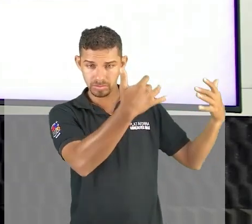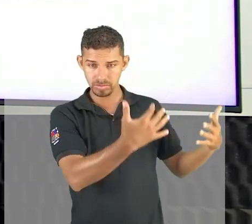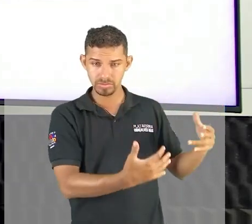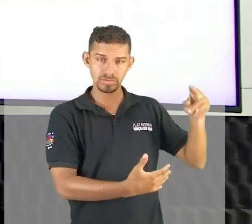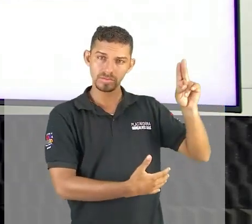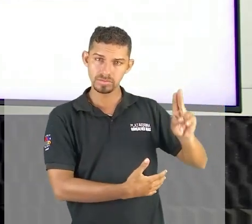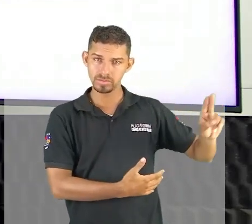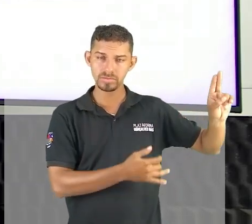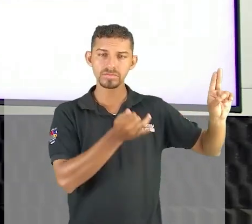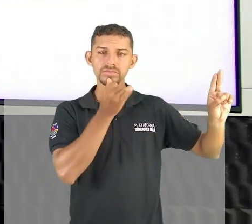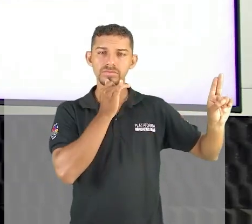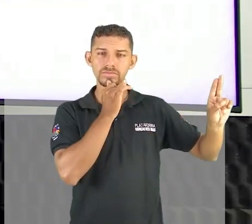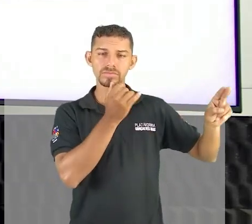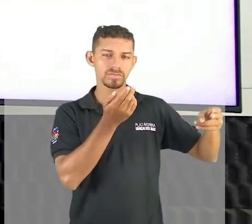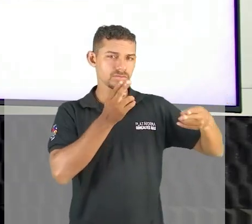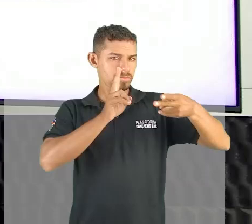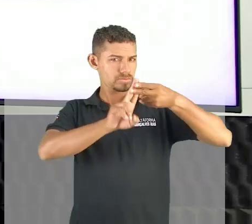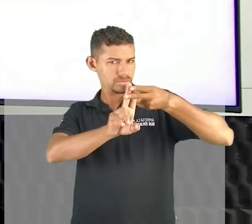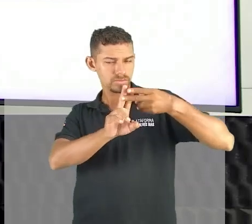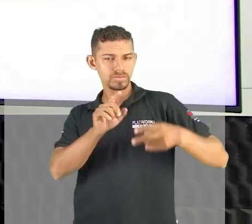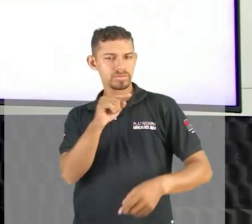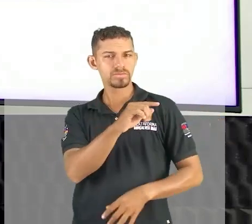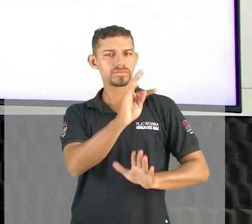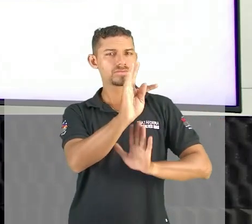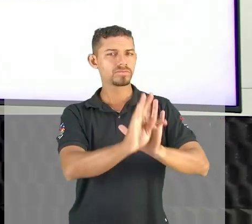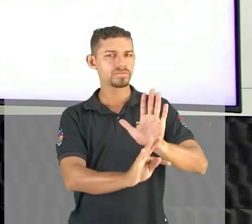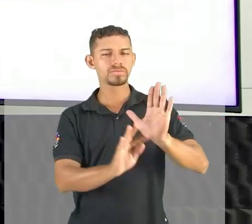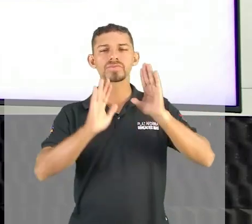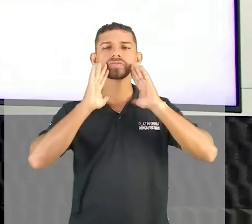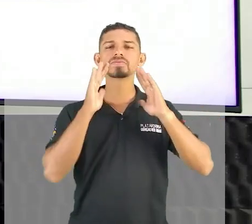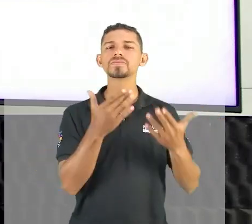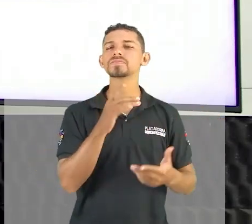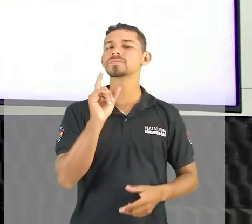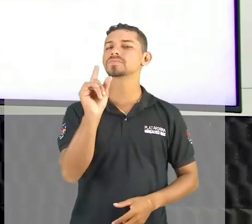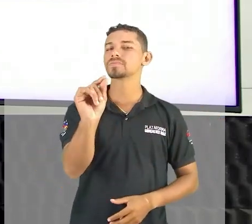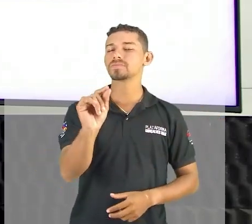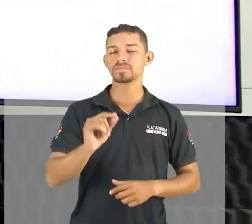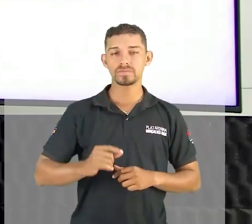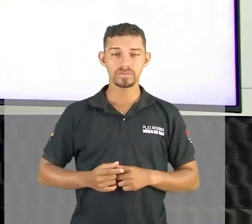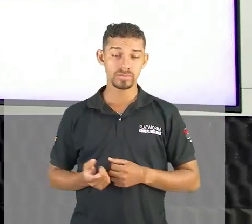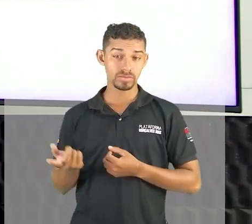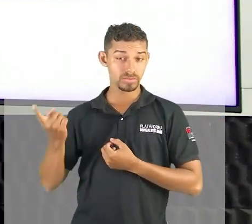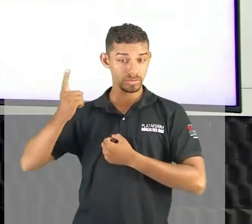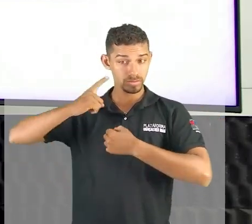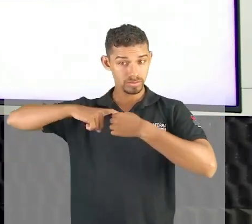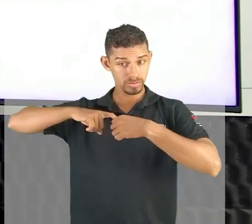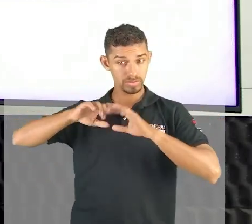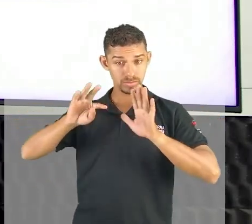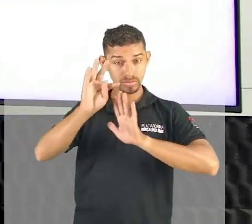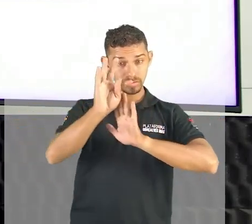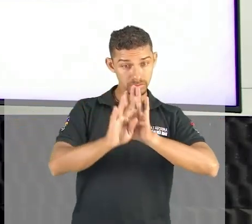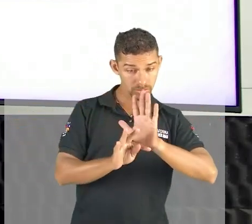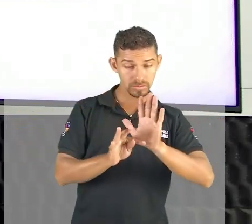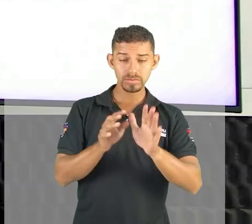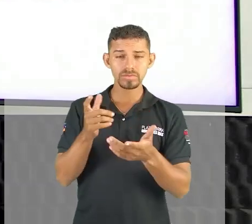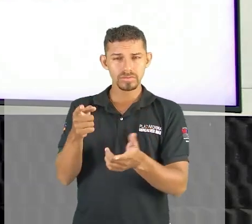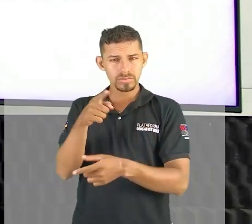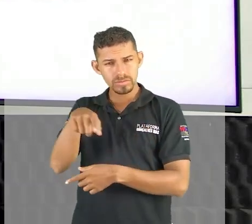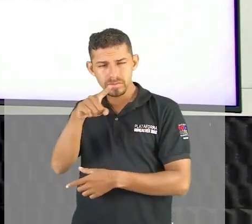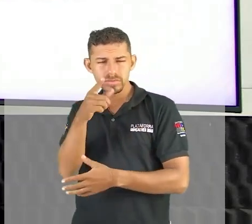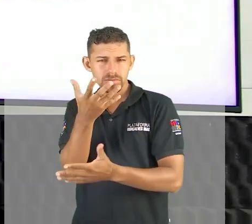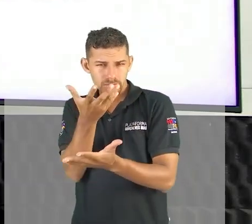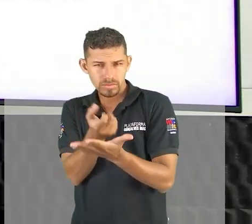utilização da hashtag o texto evidencia que então a gente tem que voltar no texto no material de vocês vocês podem baixar aqui no